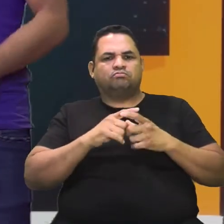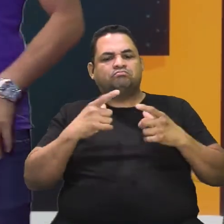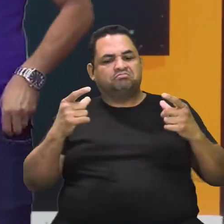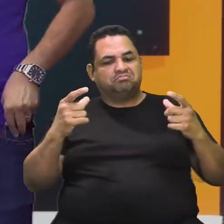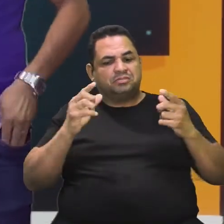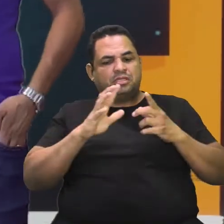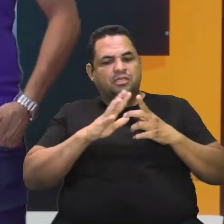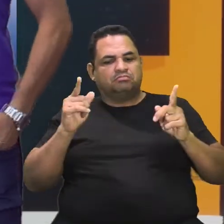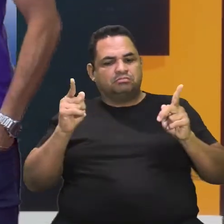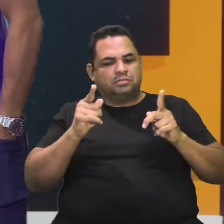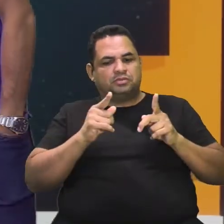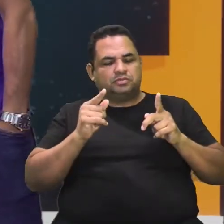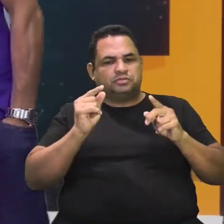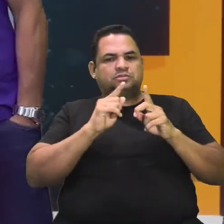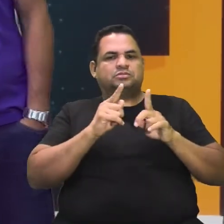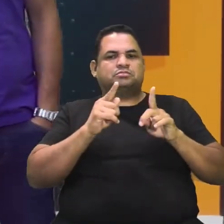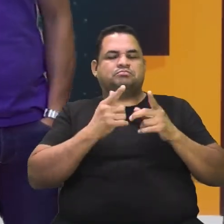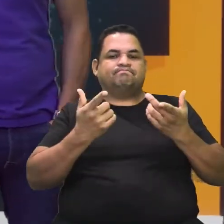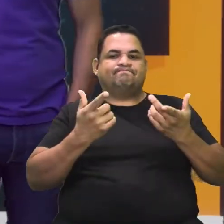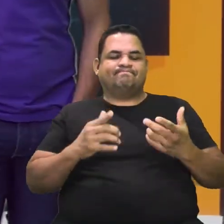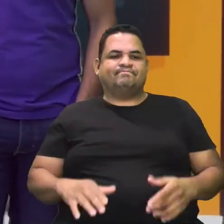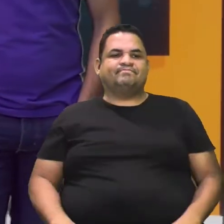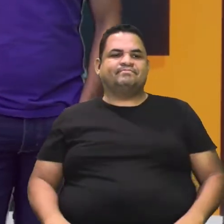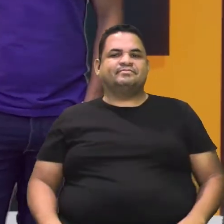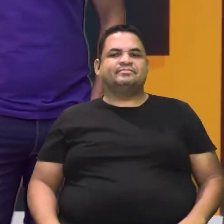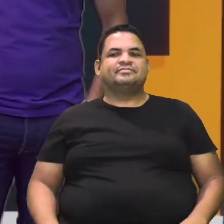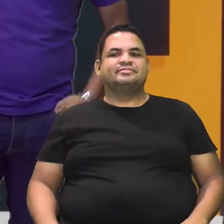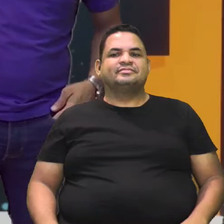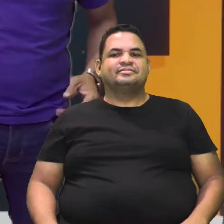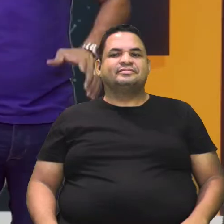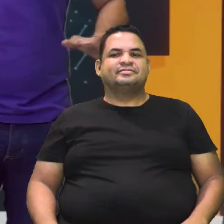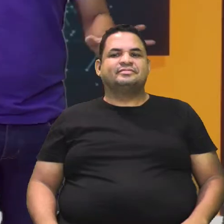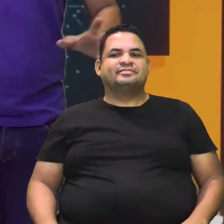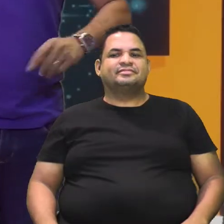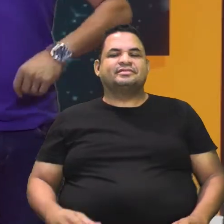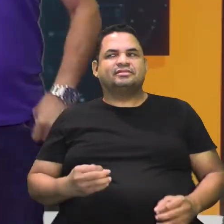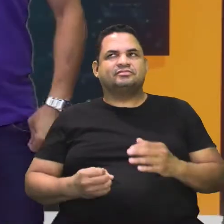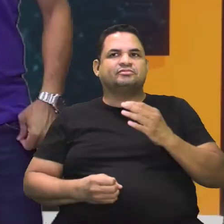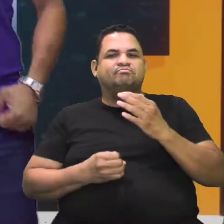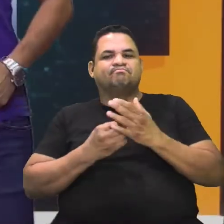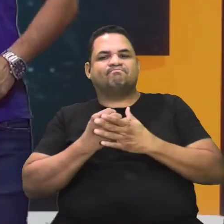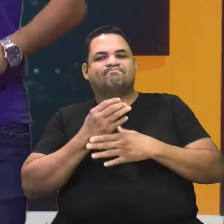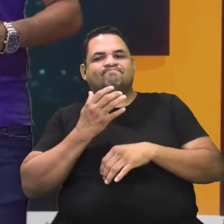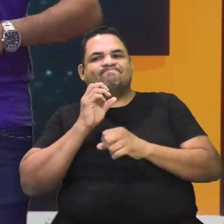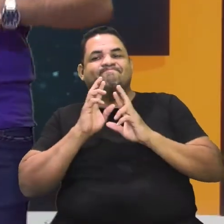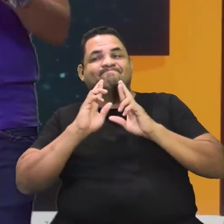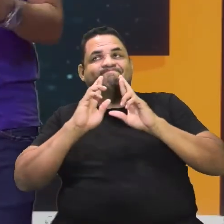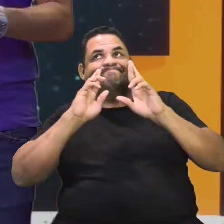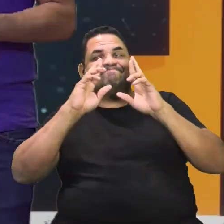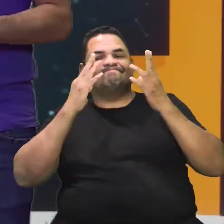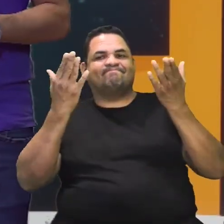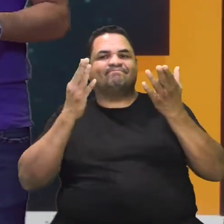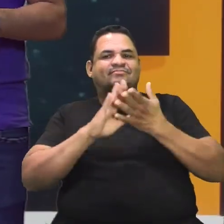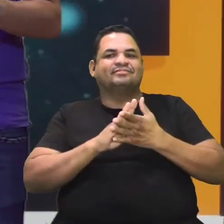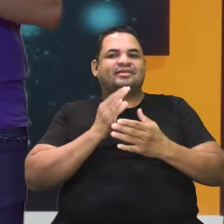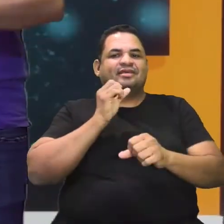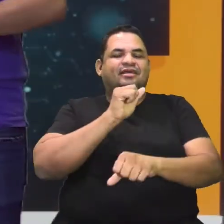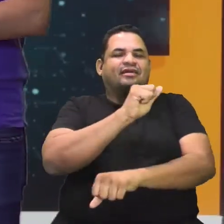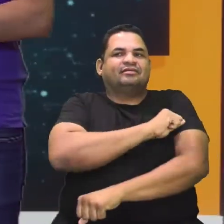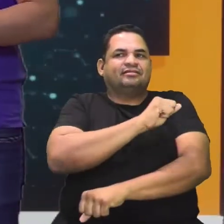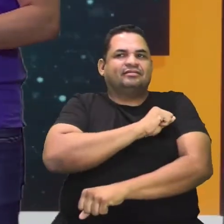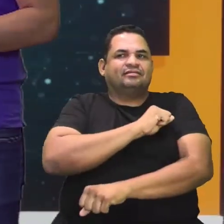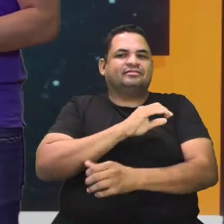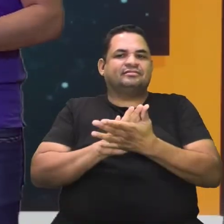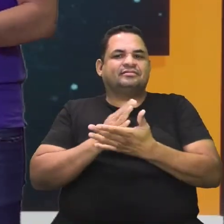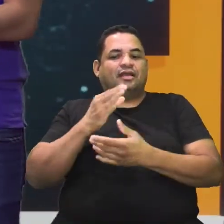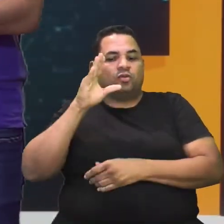Uma maior e outra menor. Ah, legal, olha, eita, já vai criando aquela expectativa. E o aluno que é mais curioso já faz o quê? Já